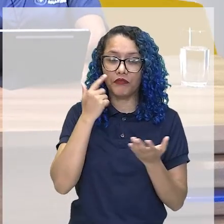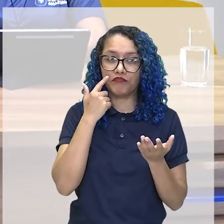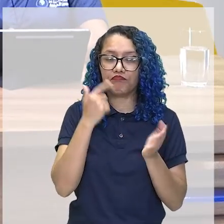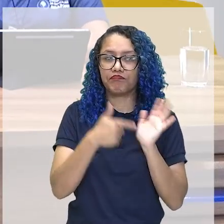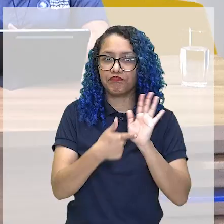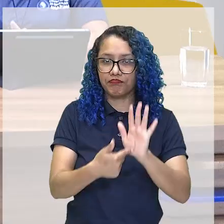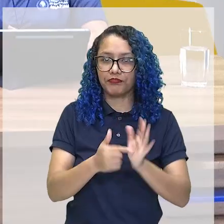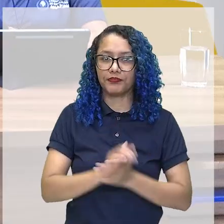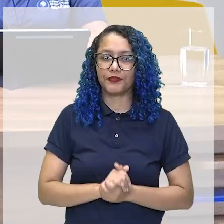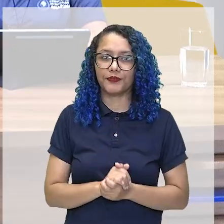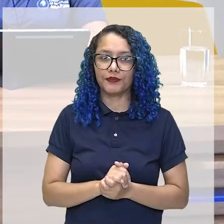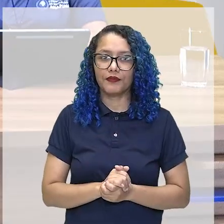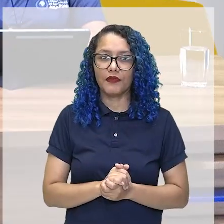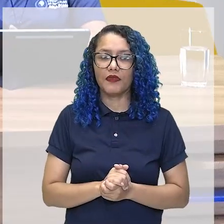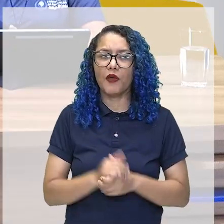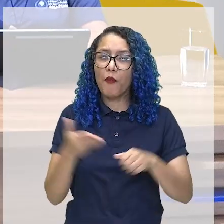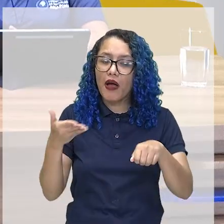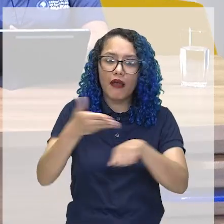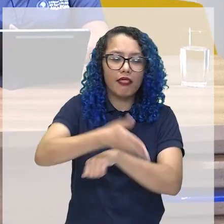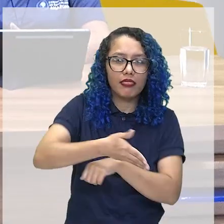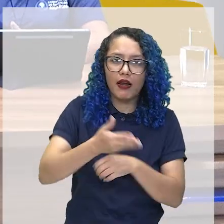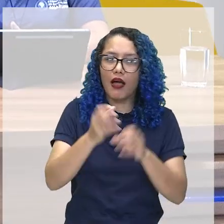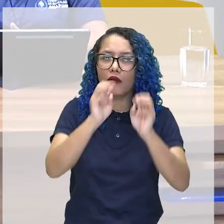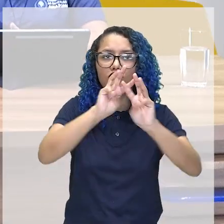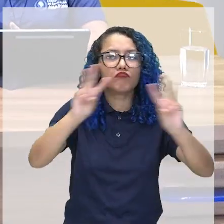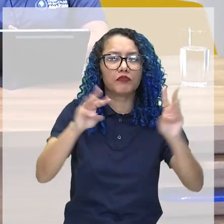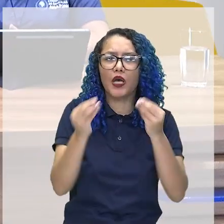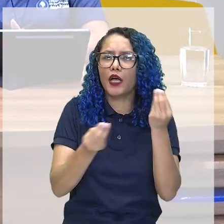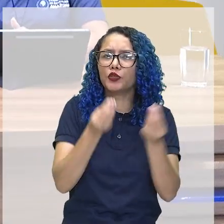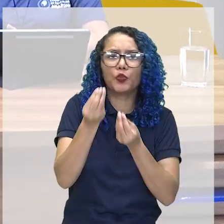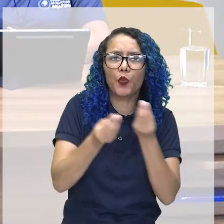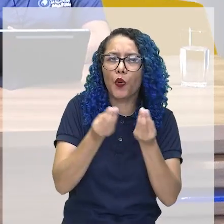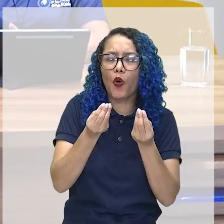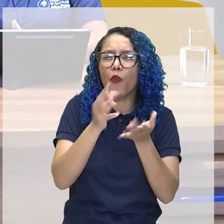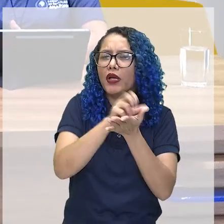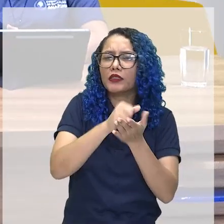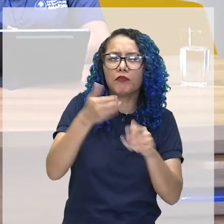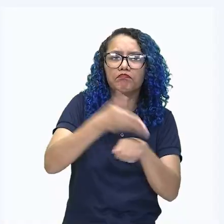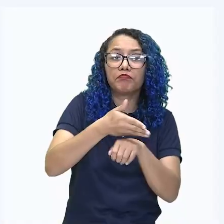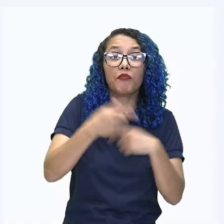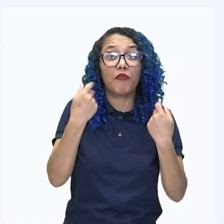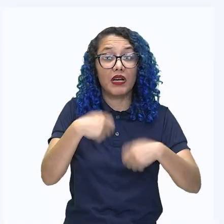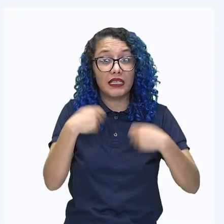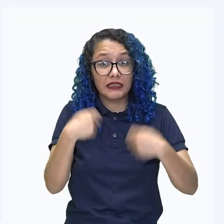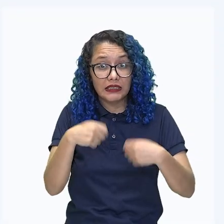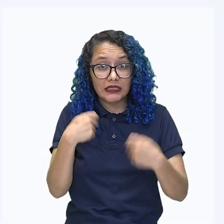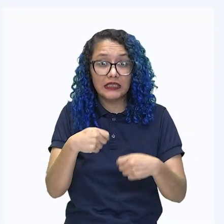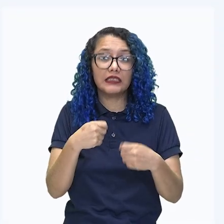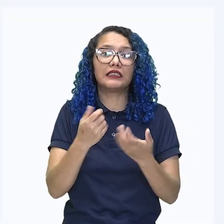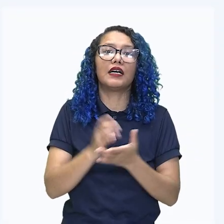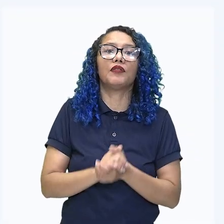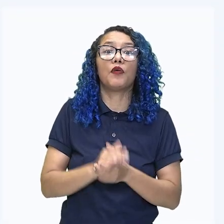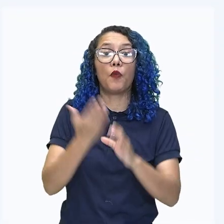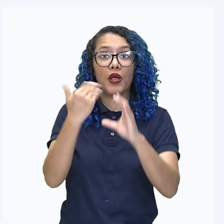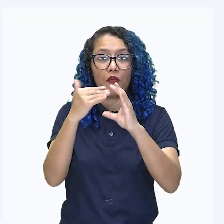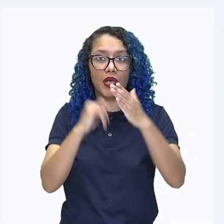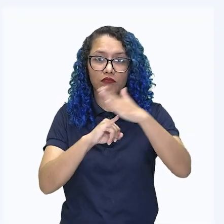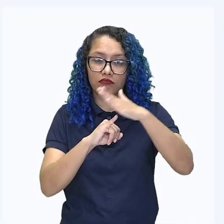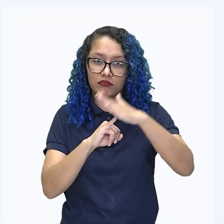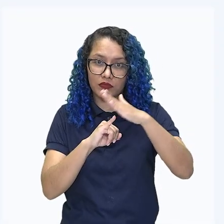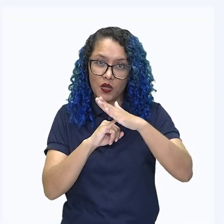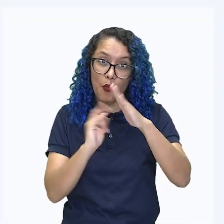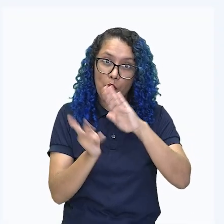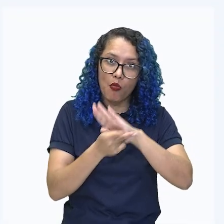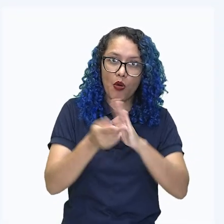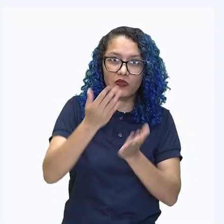As Então, dicas. como é que eu faço para acessar o diário digital, né? Primeiro, eu preciso ter uma conta institucional em um dos domínios da